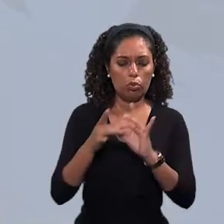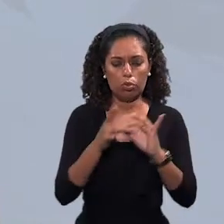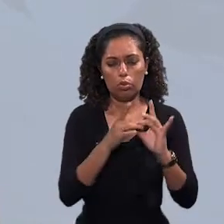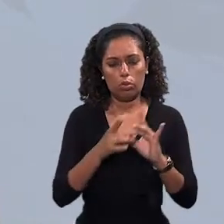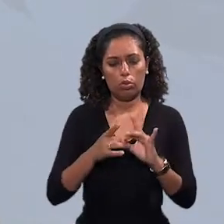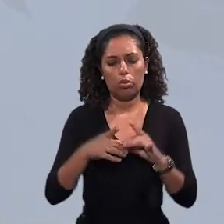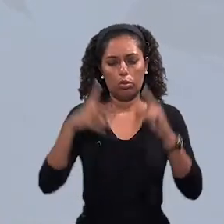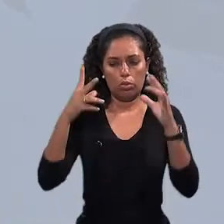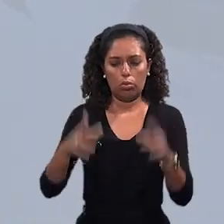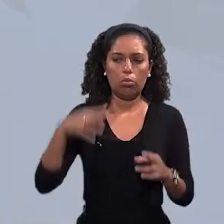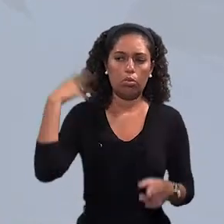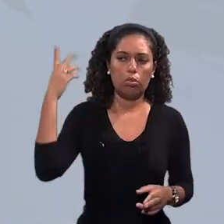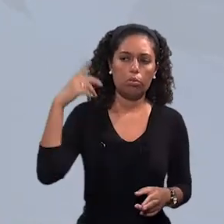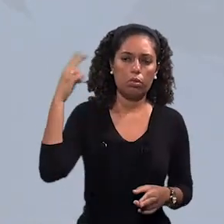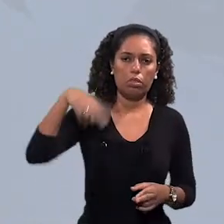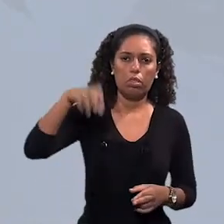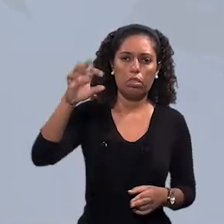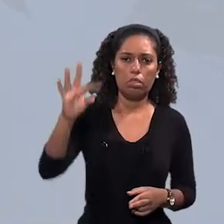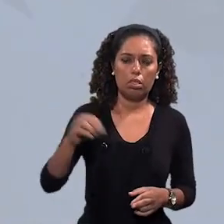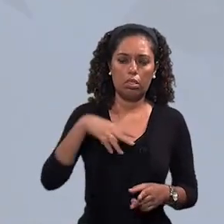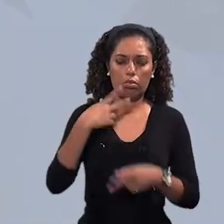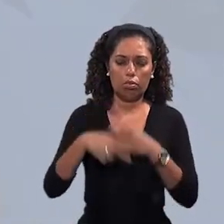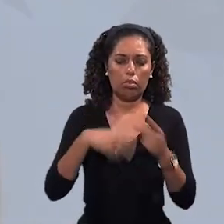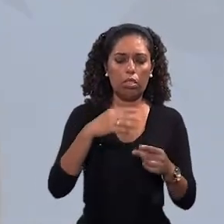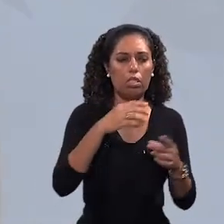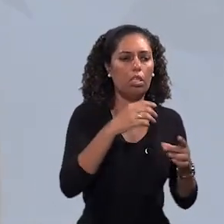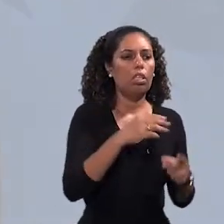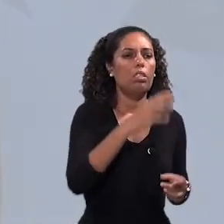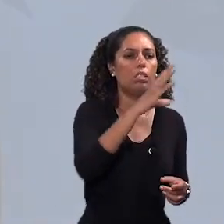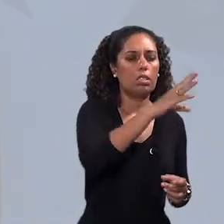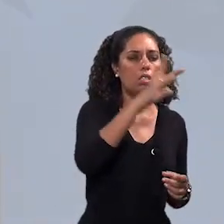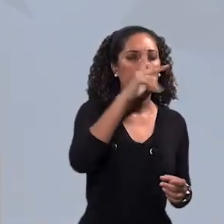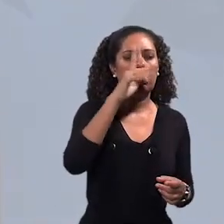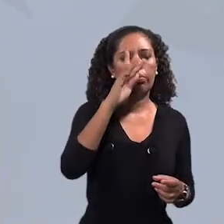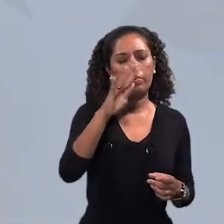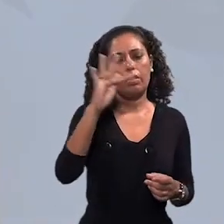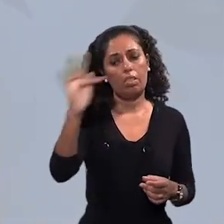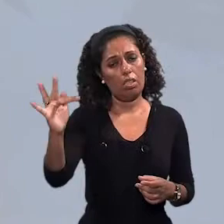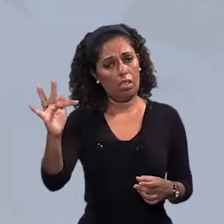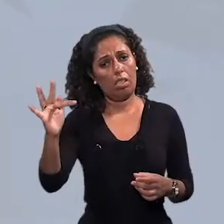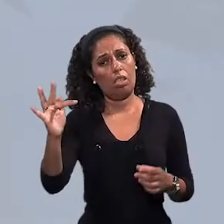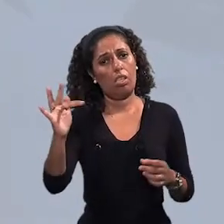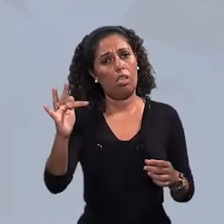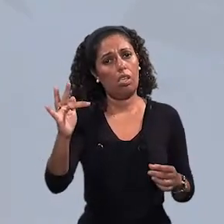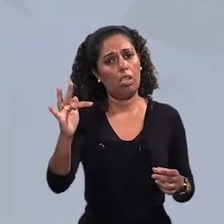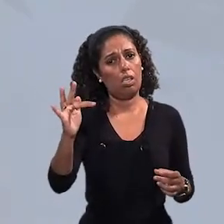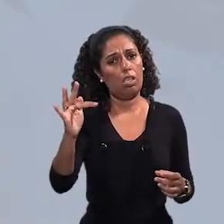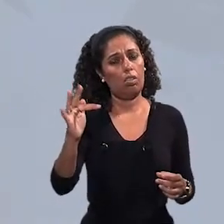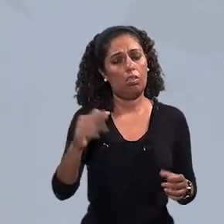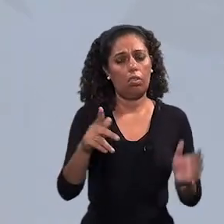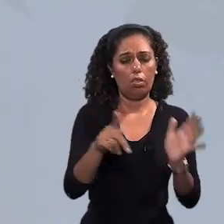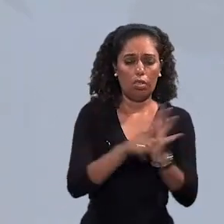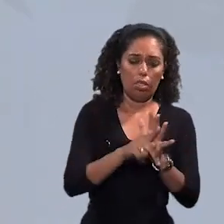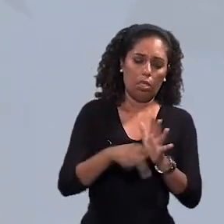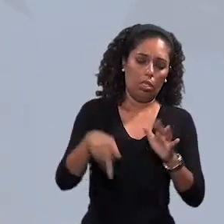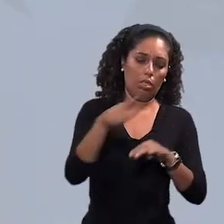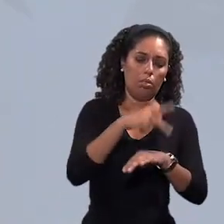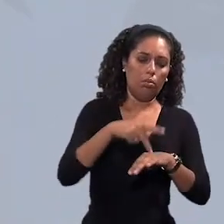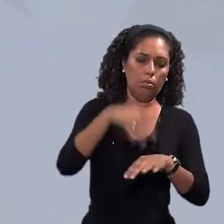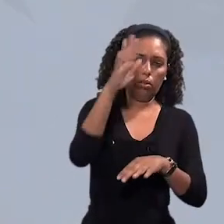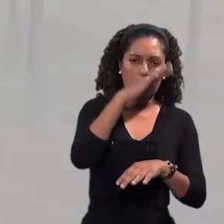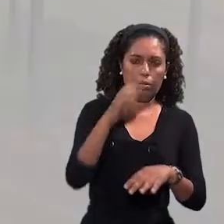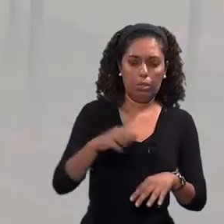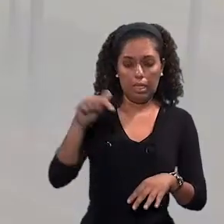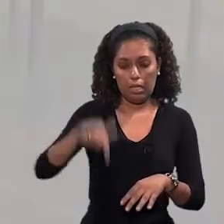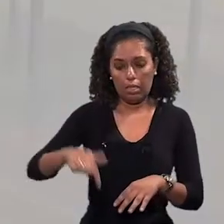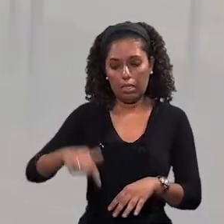conforme disse o deputado Jorge Felipe Neto, federação, CBF, que é a nível Brasil, CBF é a nível dos estados, são as federações. Exatamente. No